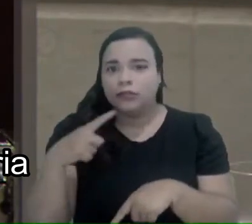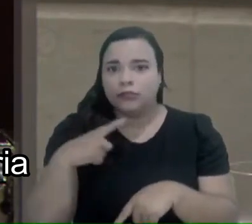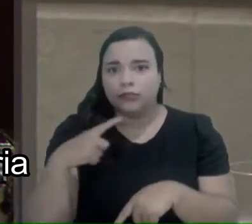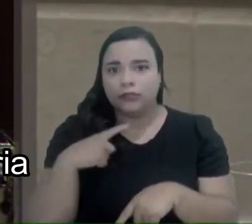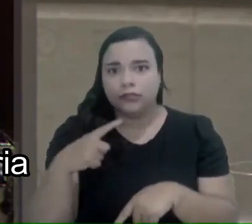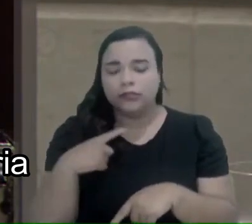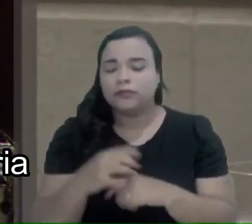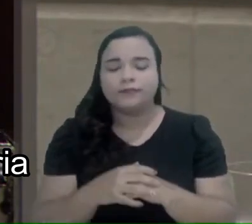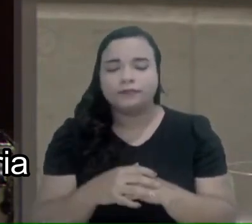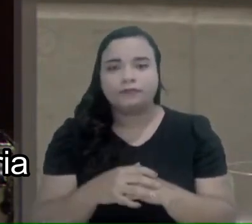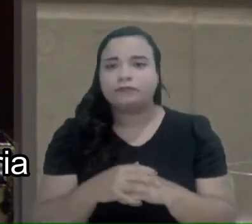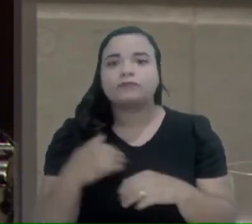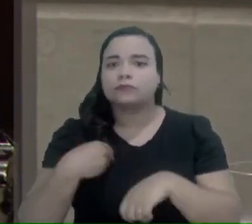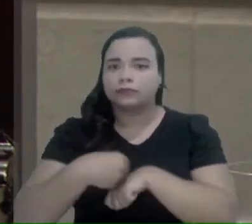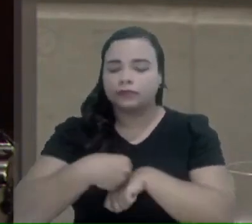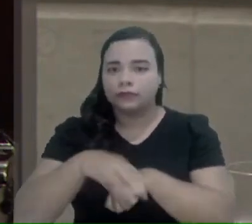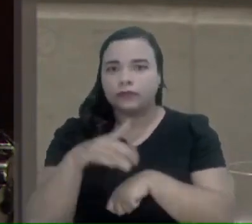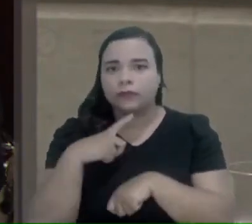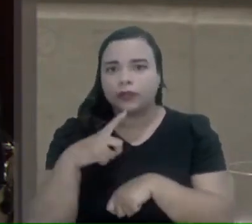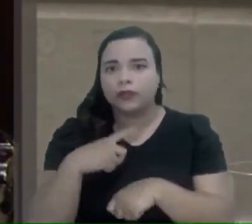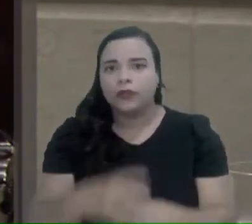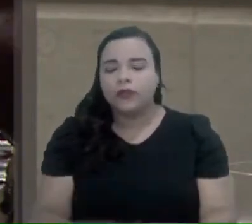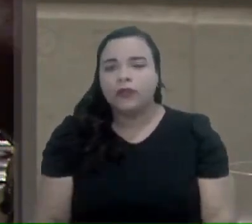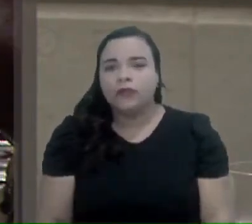para o vereador. Obrigado.